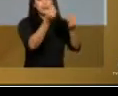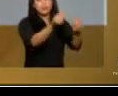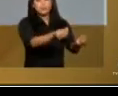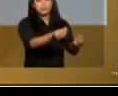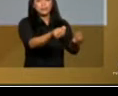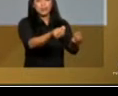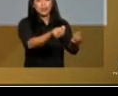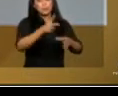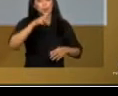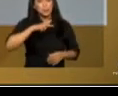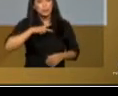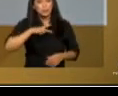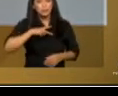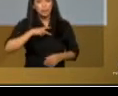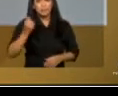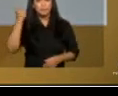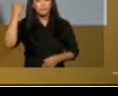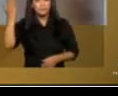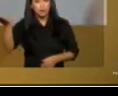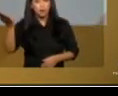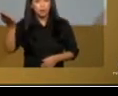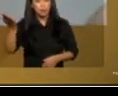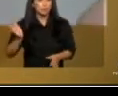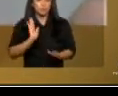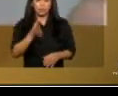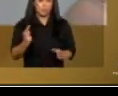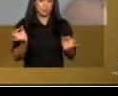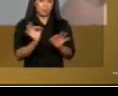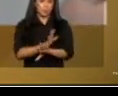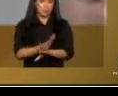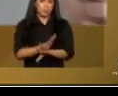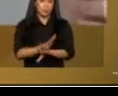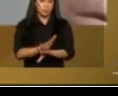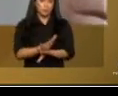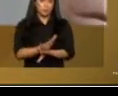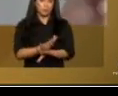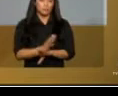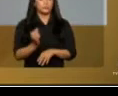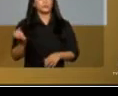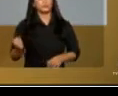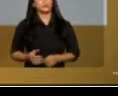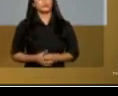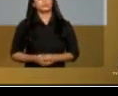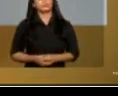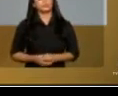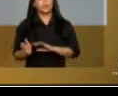a iniciativa privada, nacional ou estrangeira, algo pronto e acabado. Veio uma nova questão.